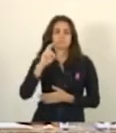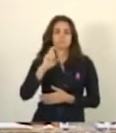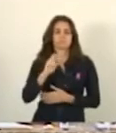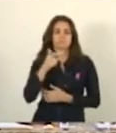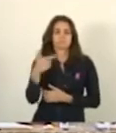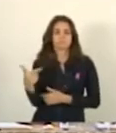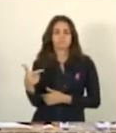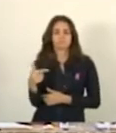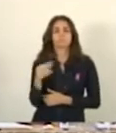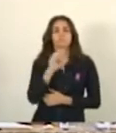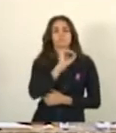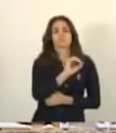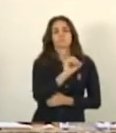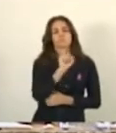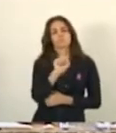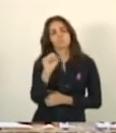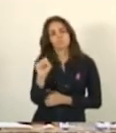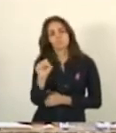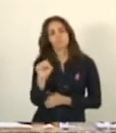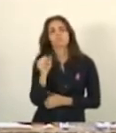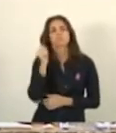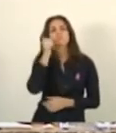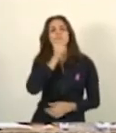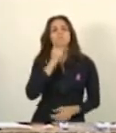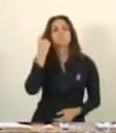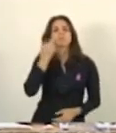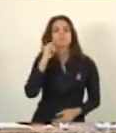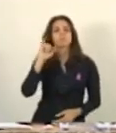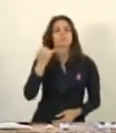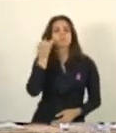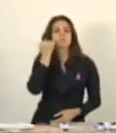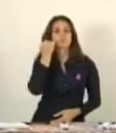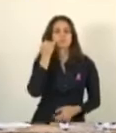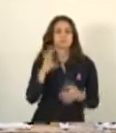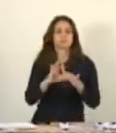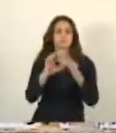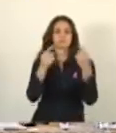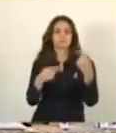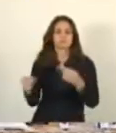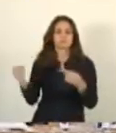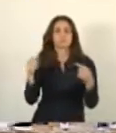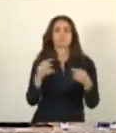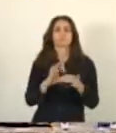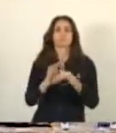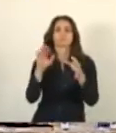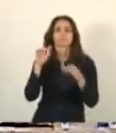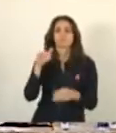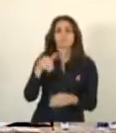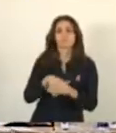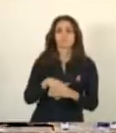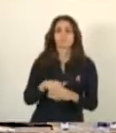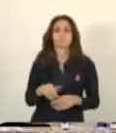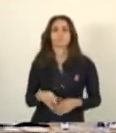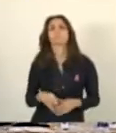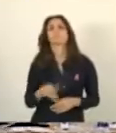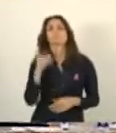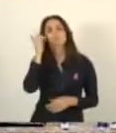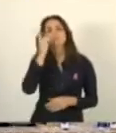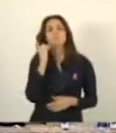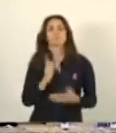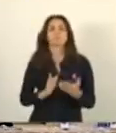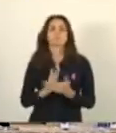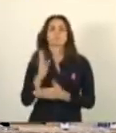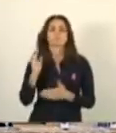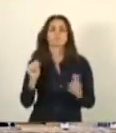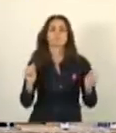requerimento 088-2021, deputado Janete Sá. Em discussão, não havendo quem queira discutir, em votação. Os deputados que aprovam permaneçam